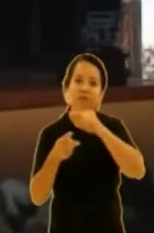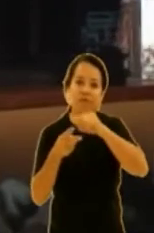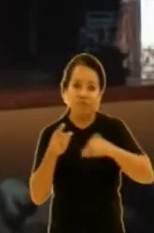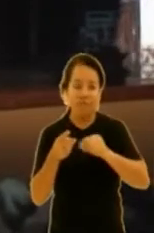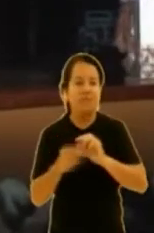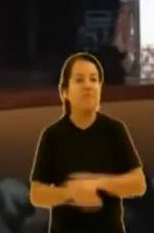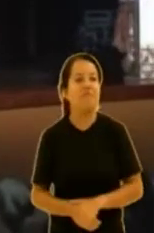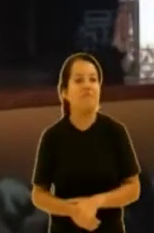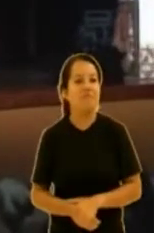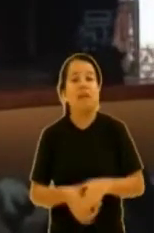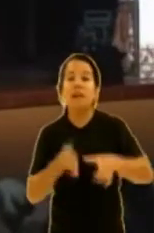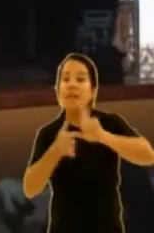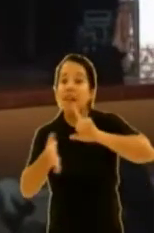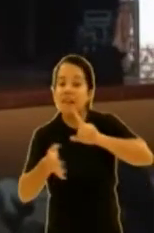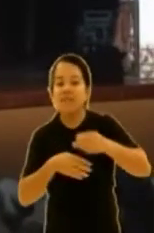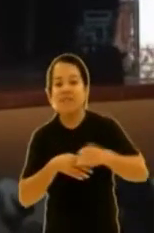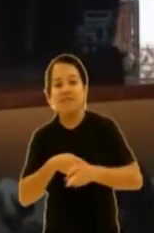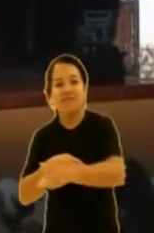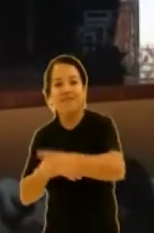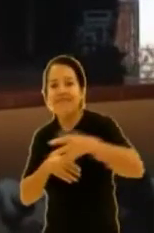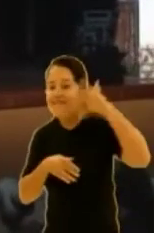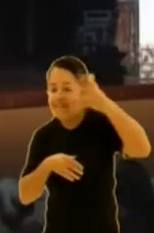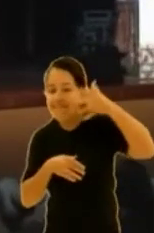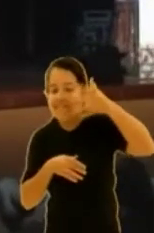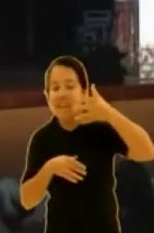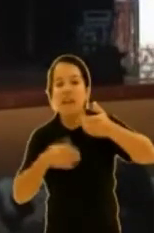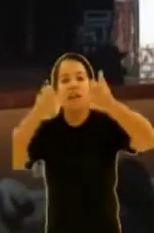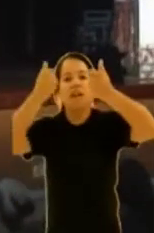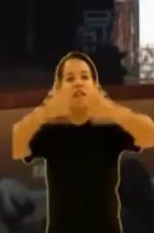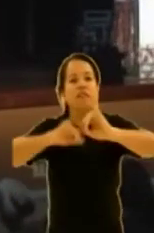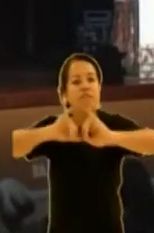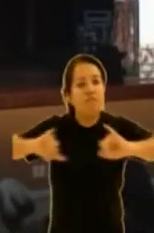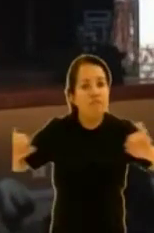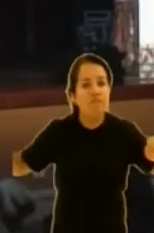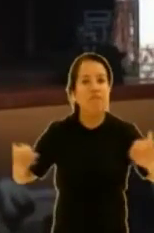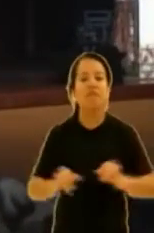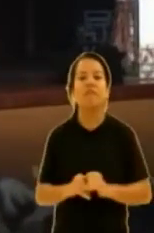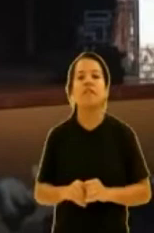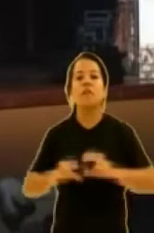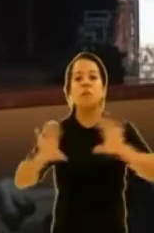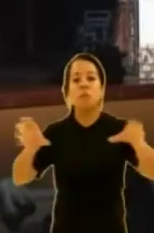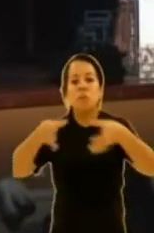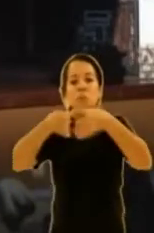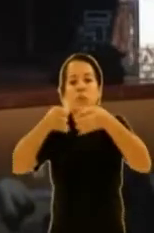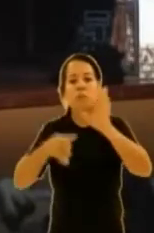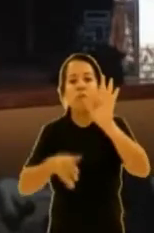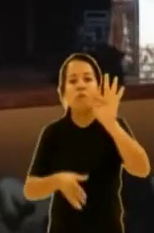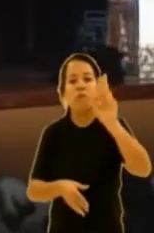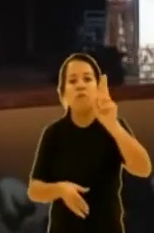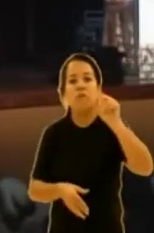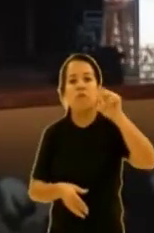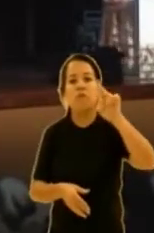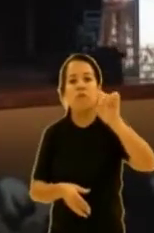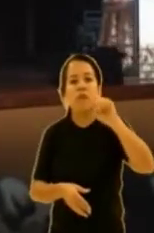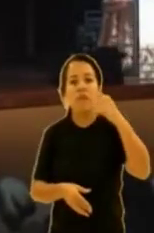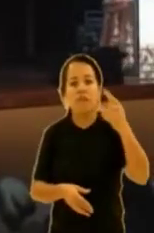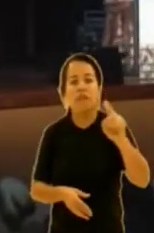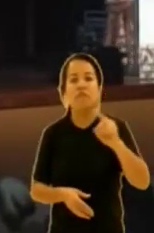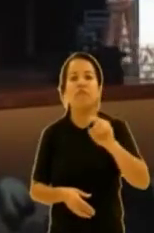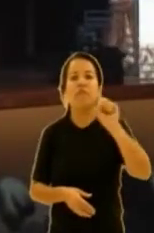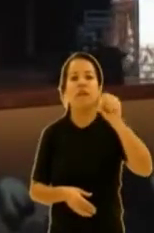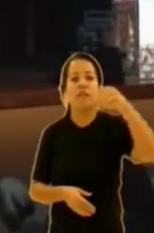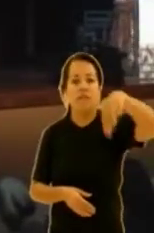palestras, eu vou avisar para vocês sobre a Fundação SM, que amanhã ela realizará duas